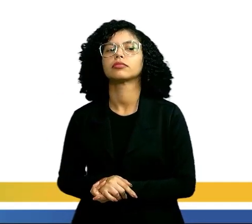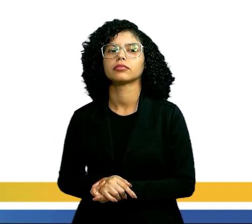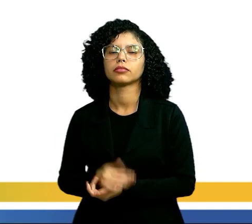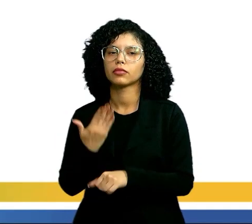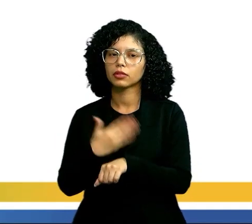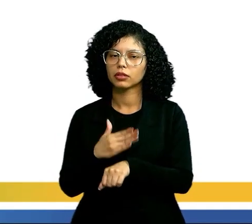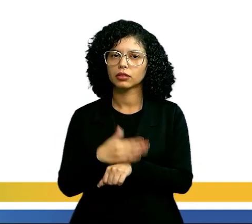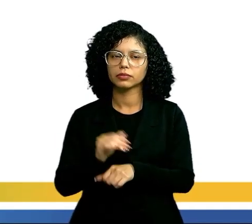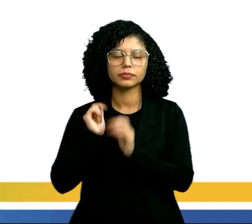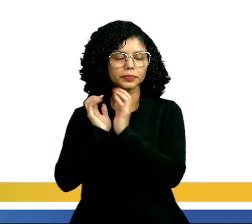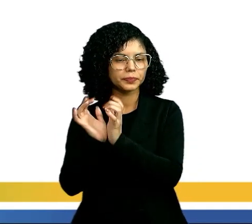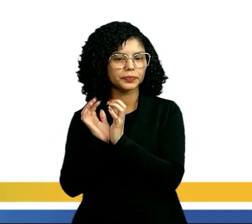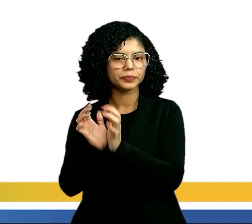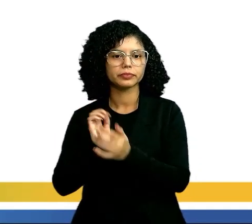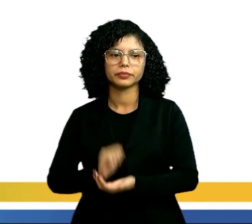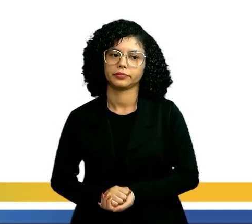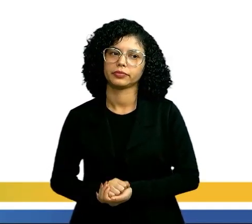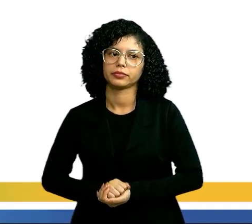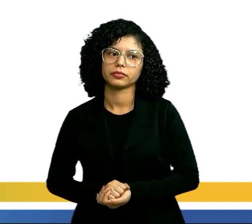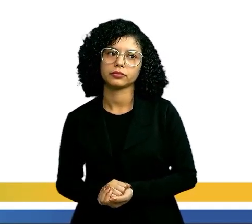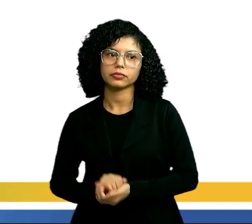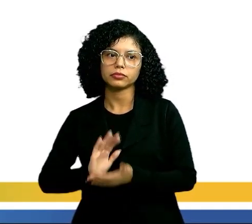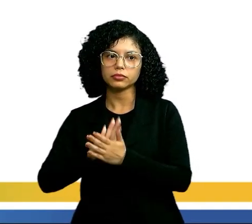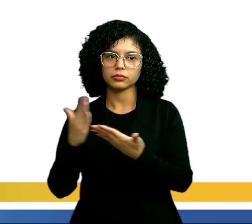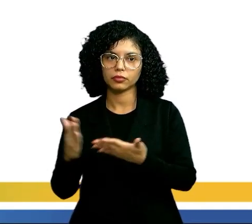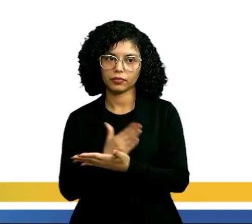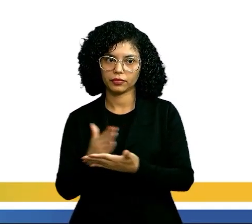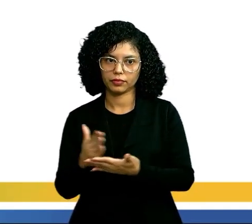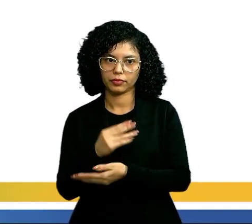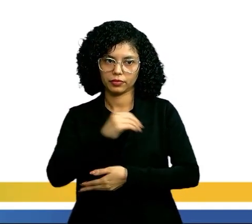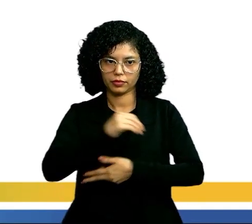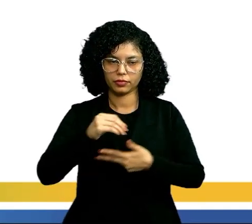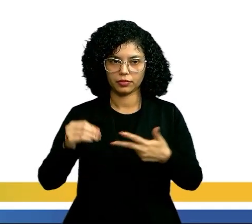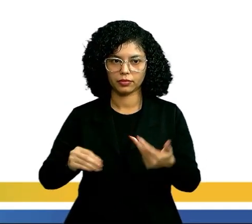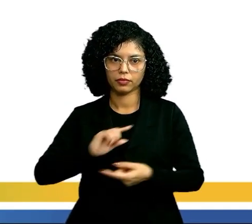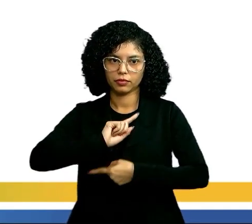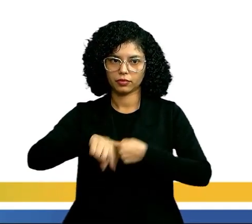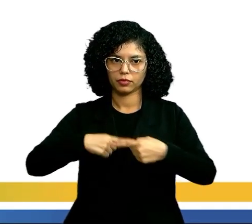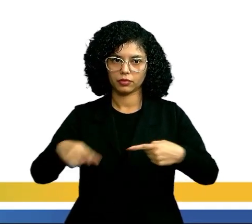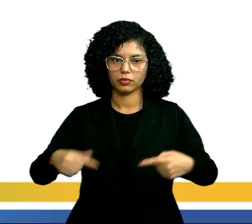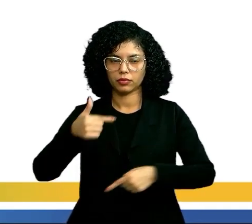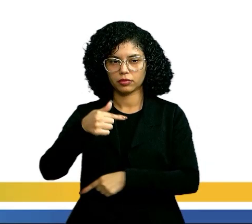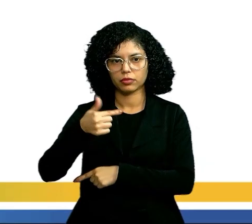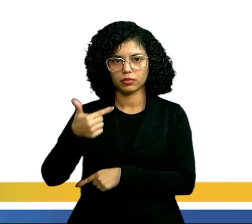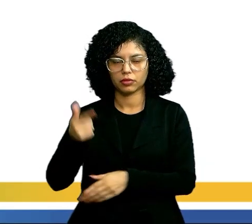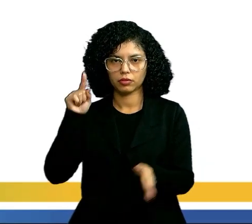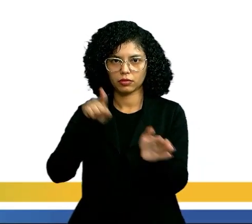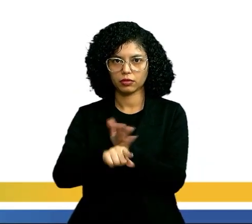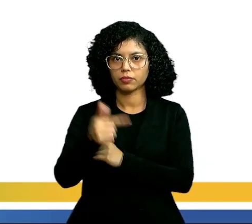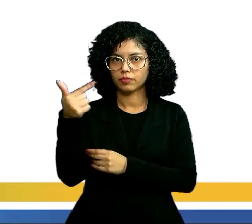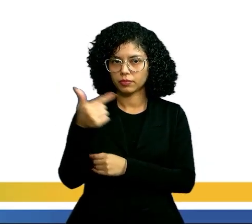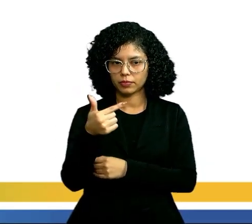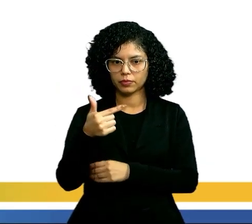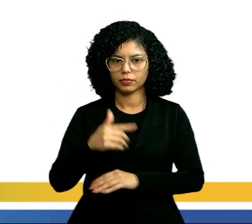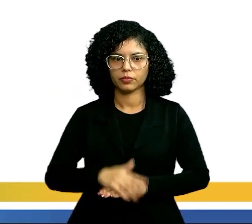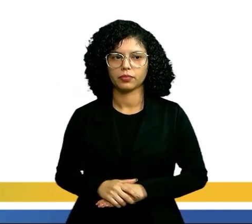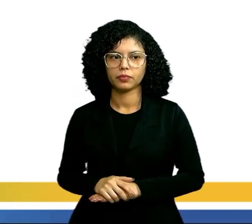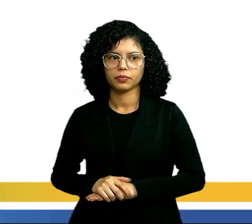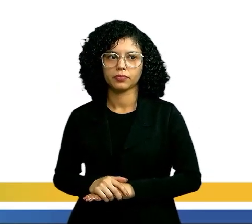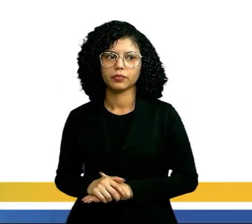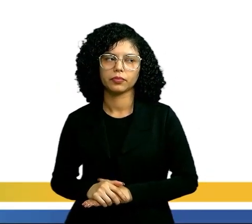Vamos exercitar o nosso cérebro. Livro A Prova Enem 1, página 71,